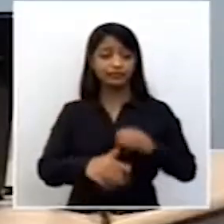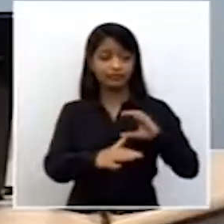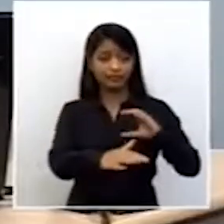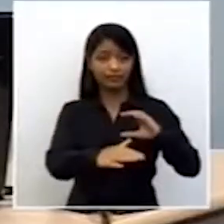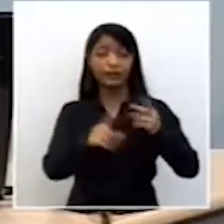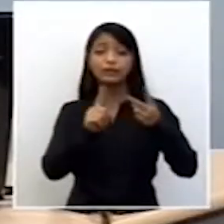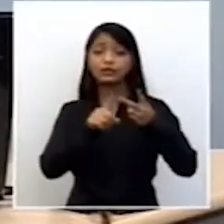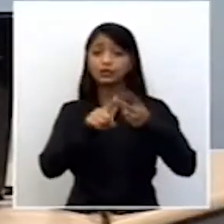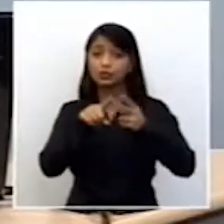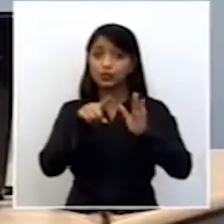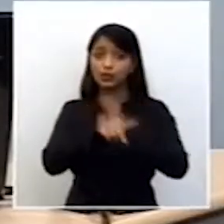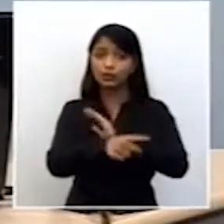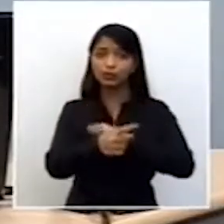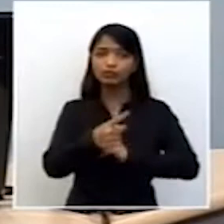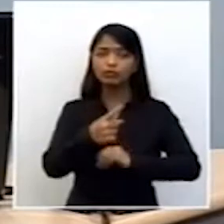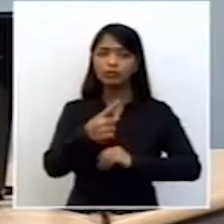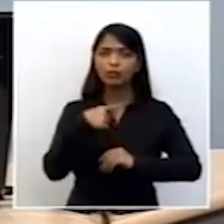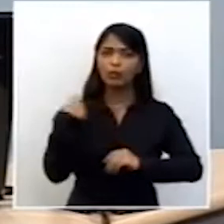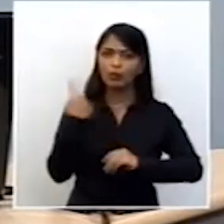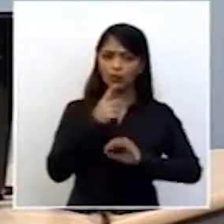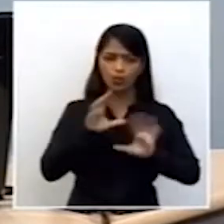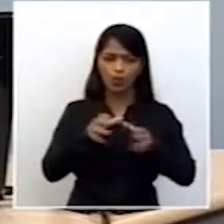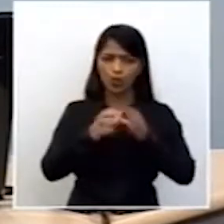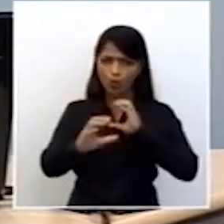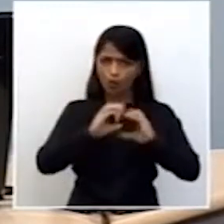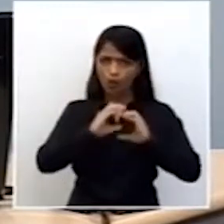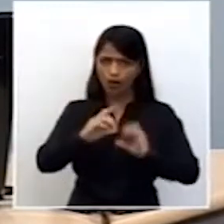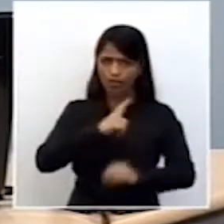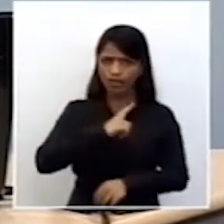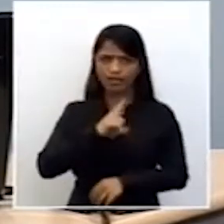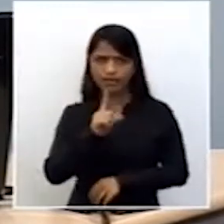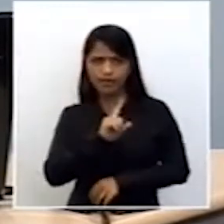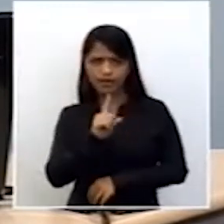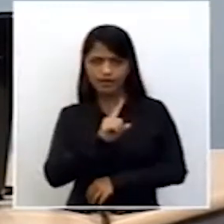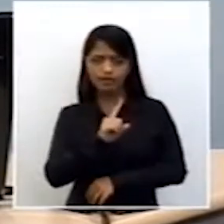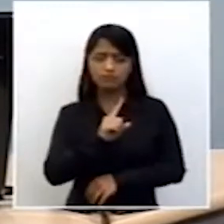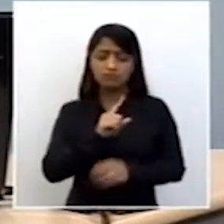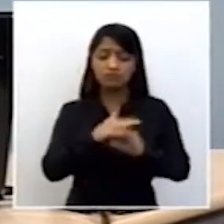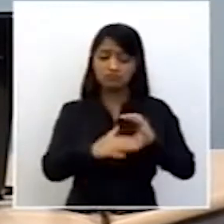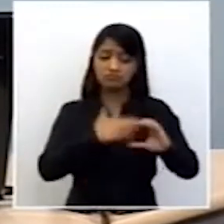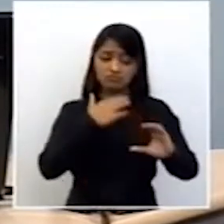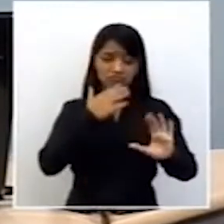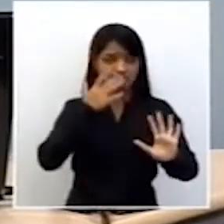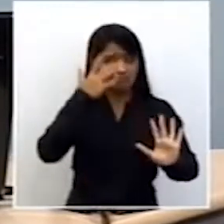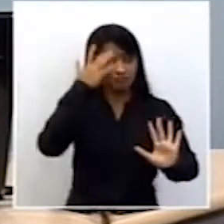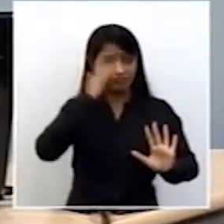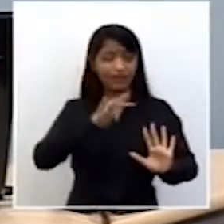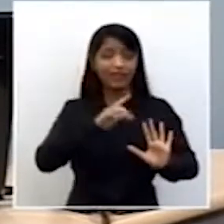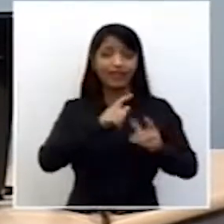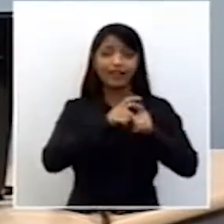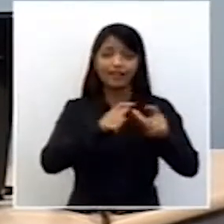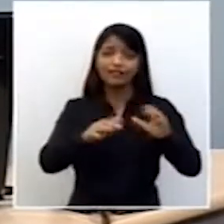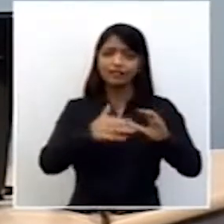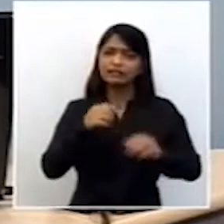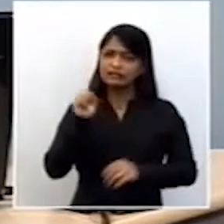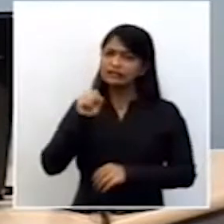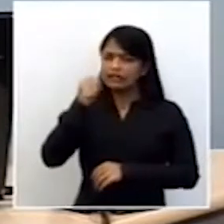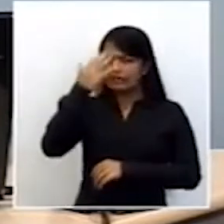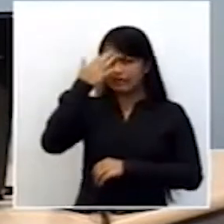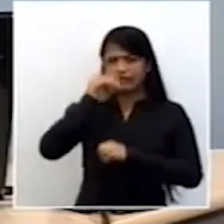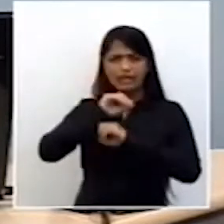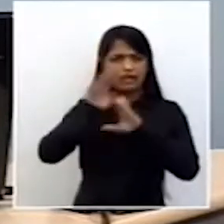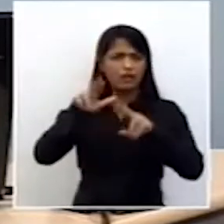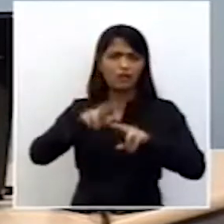entre nós? Eu acho que eles não conseguiram, mas olhando pelo chat geral, sim, eles entenderam, porque para eles é